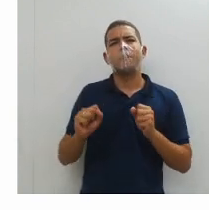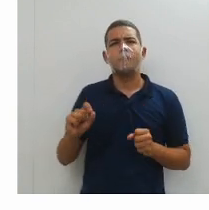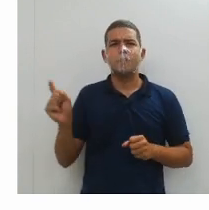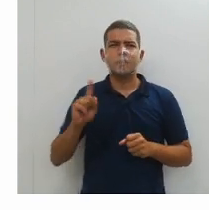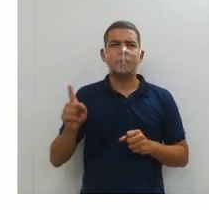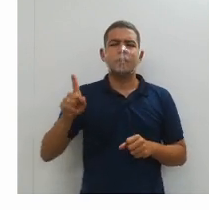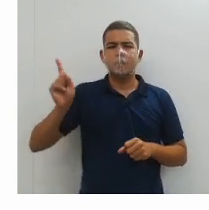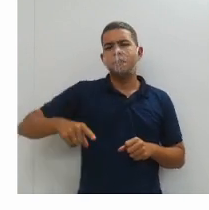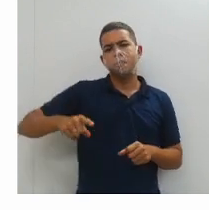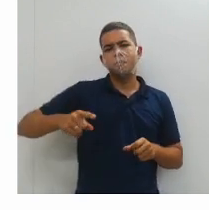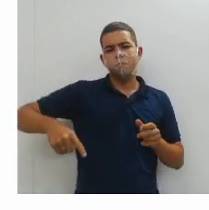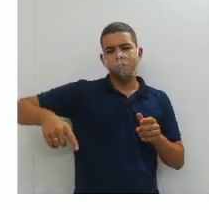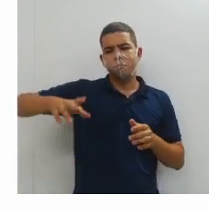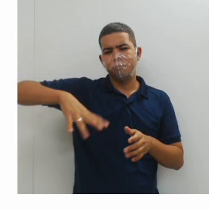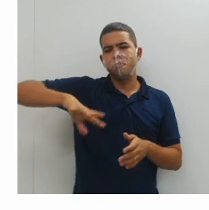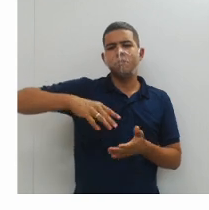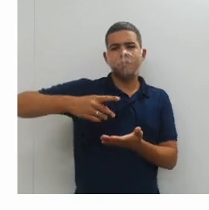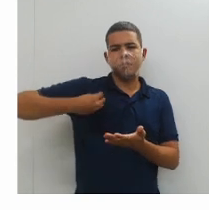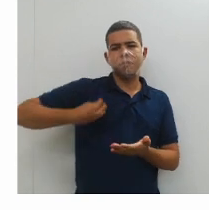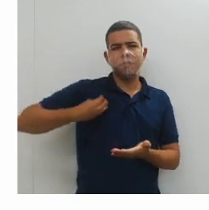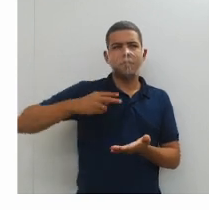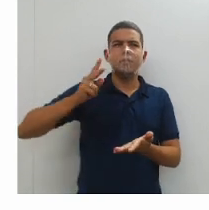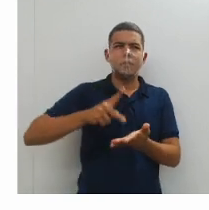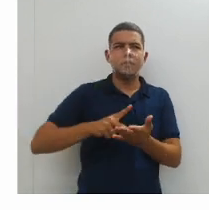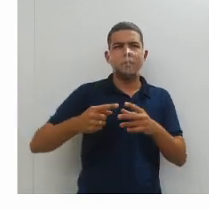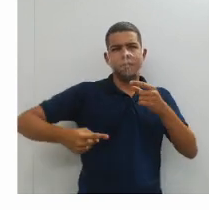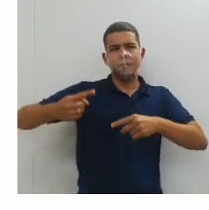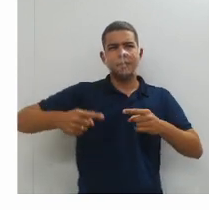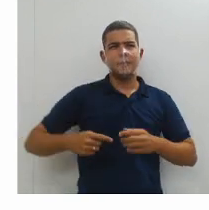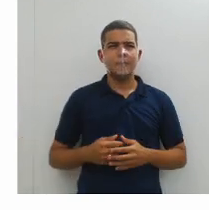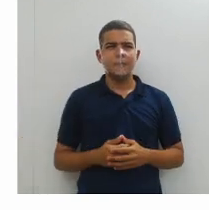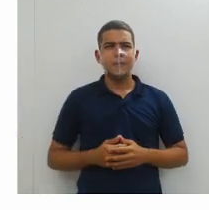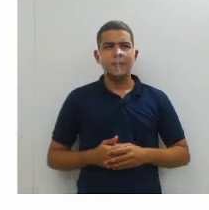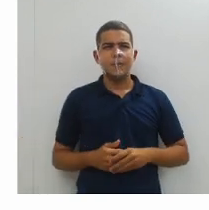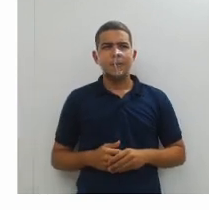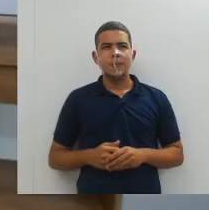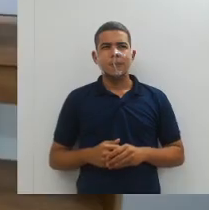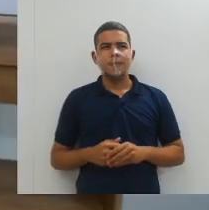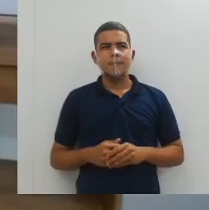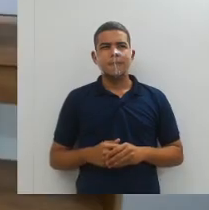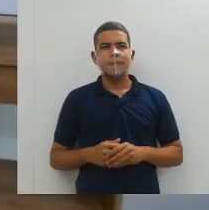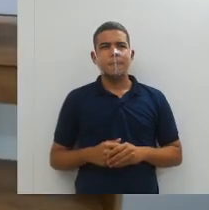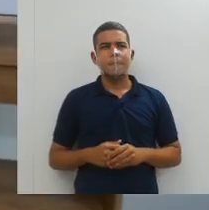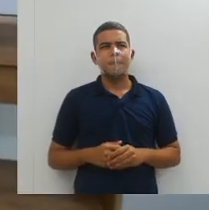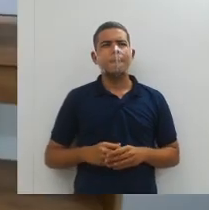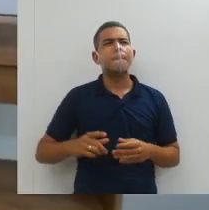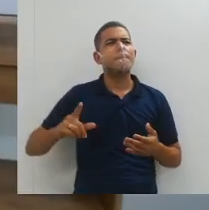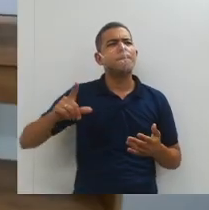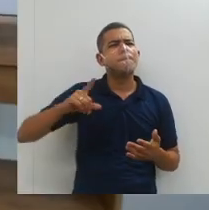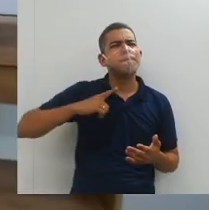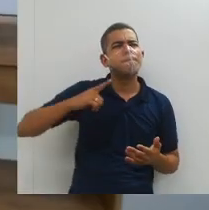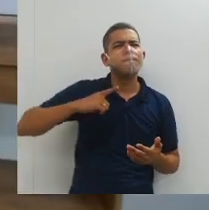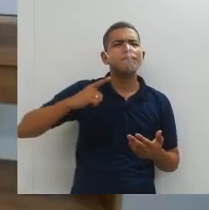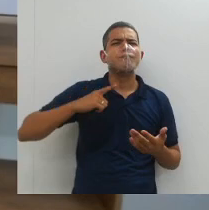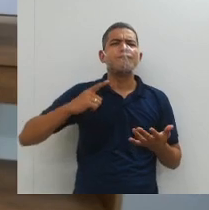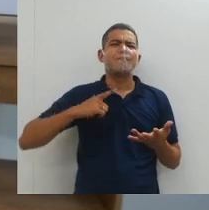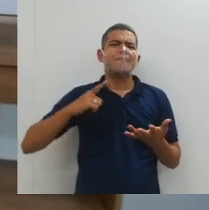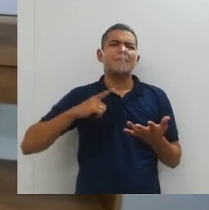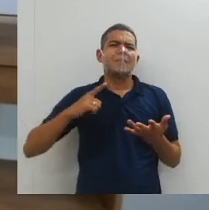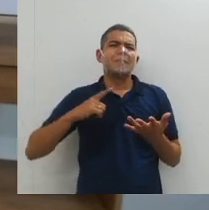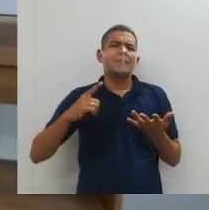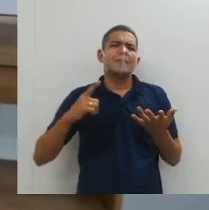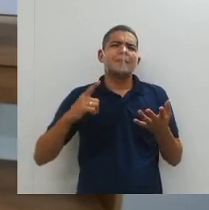da política. Então, vocês vão observar que no pensamento de Maquiavel há uma preponderância